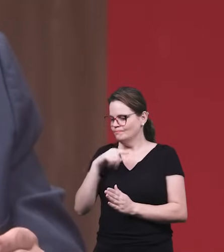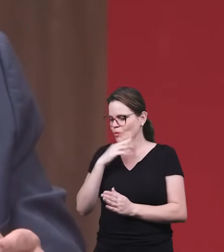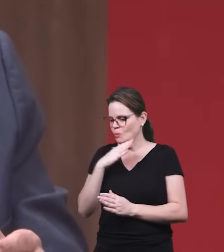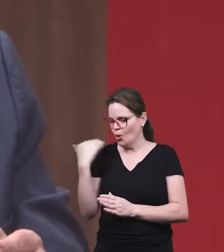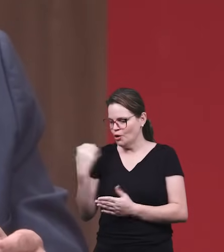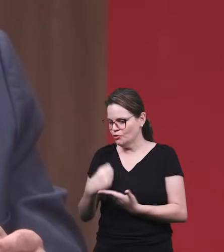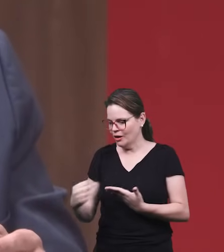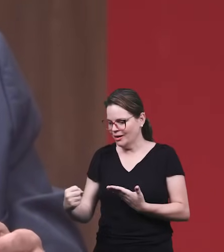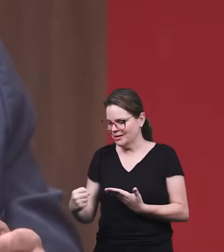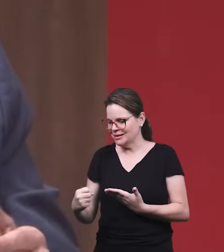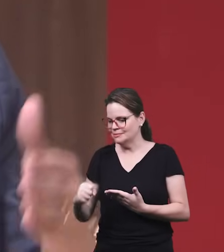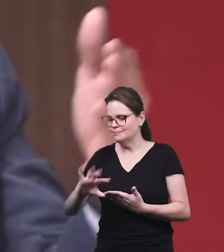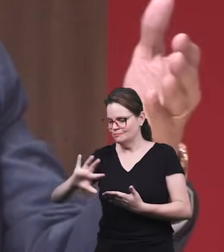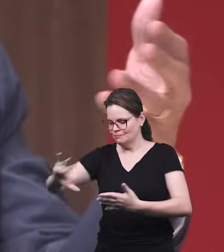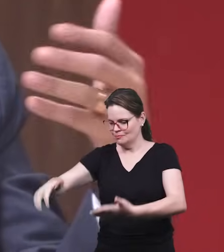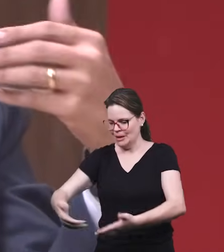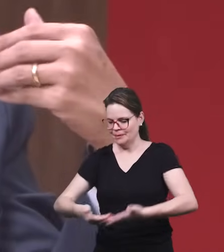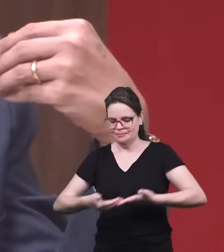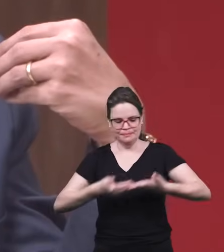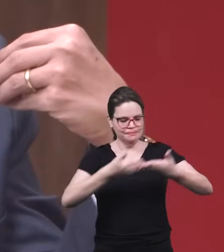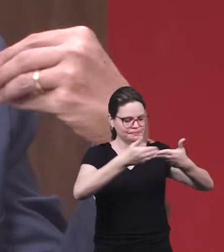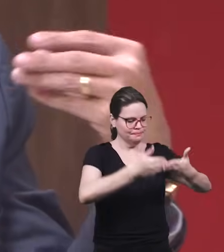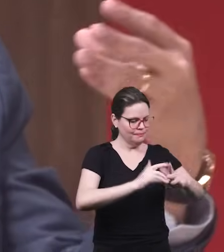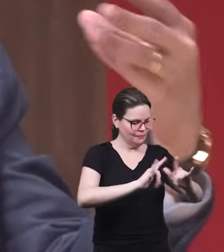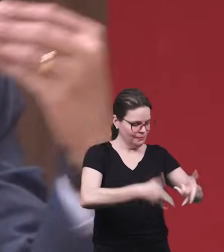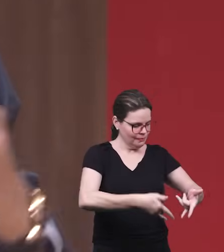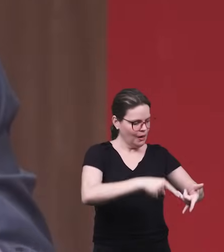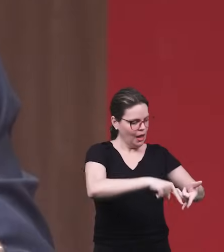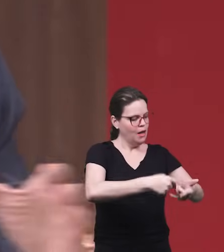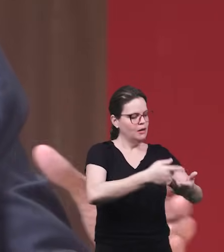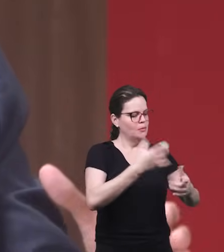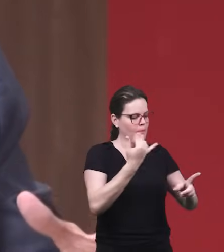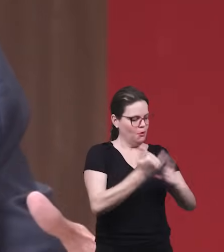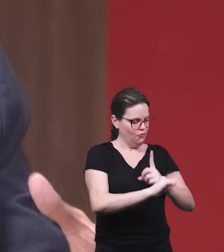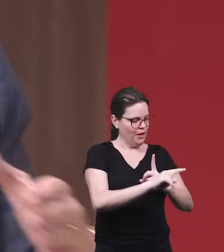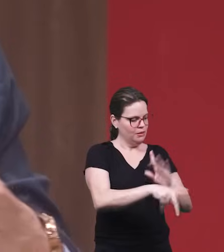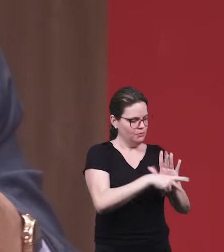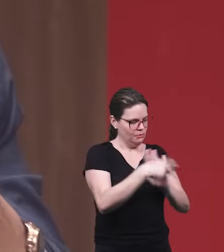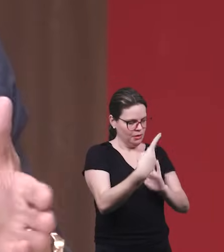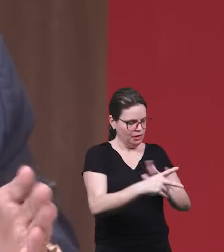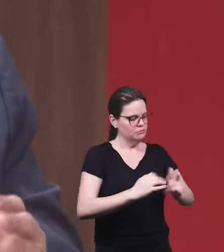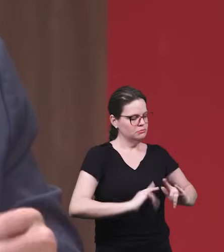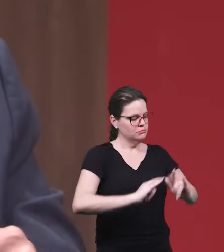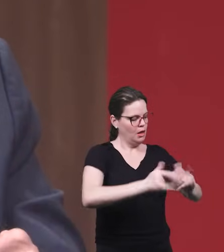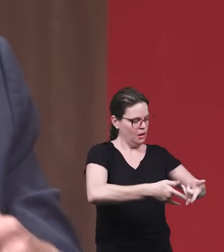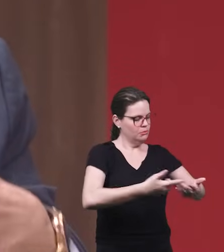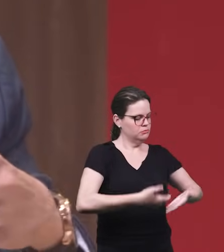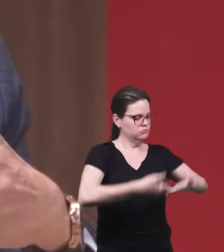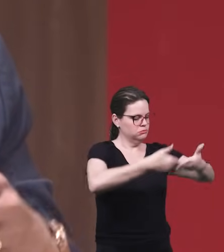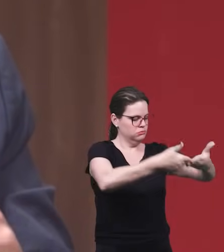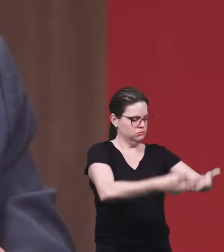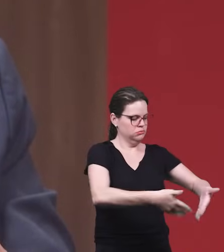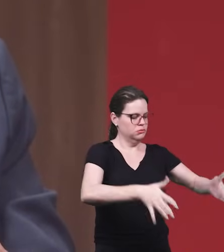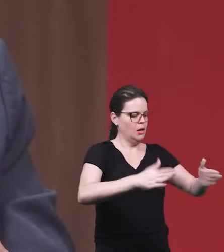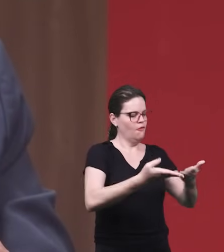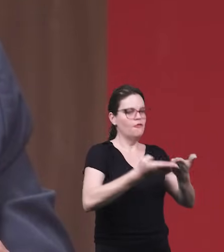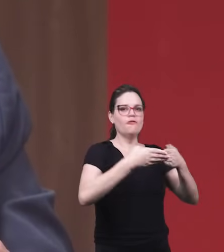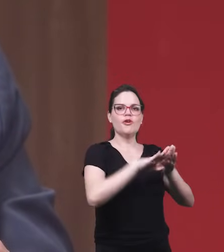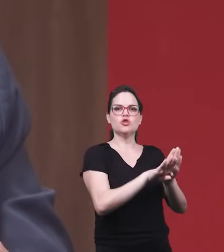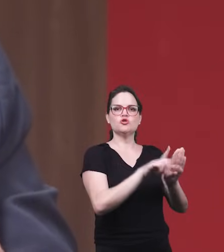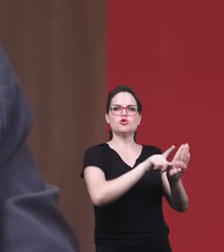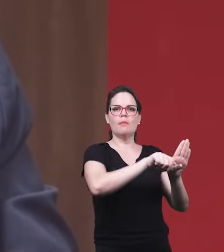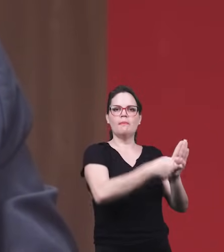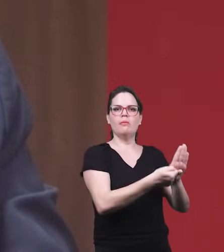do profeta. Que foi o que gerou a profecia para ela, a bênção para ela, foi uma experiência completa, né? Que, o texto que antecede